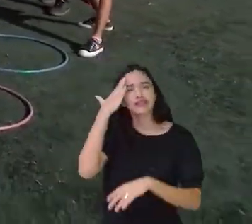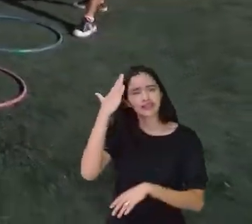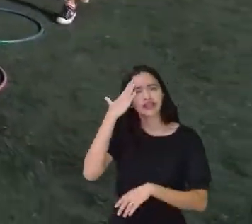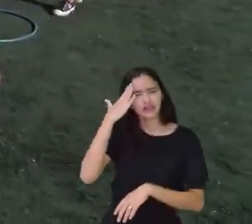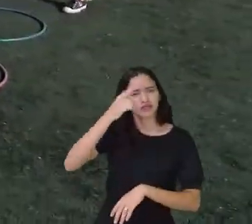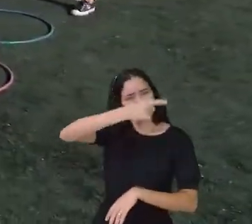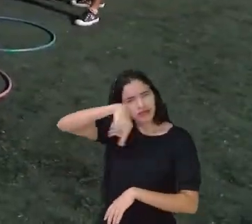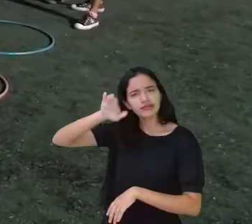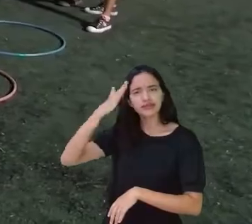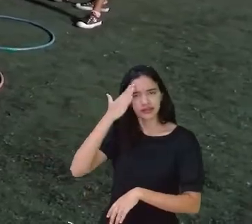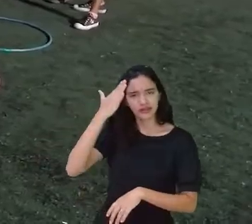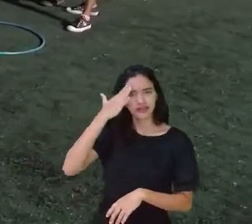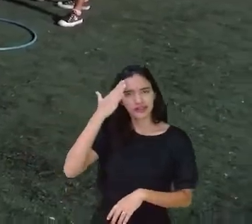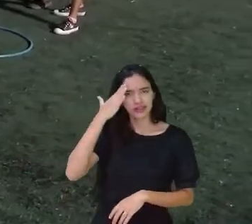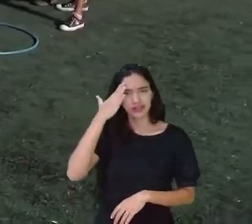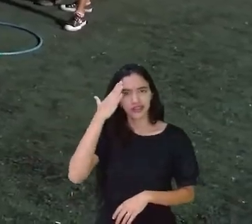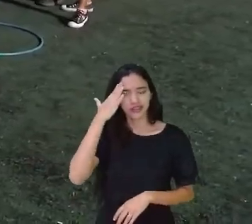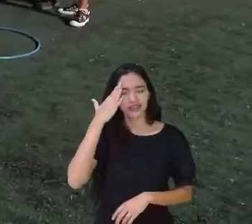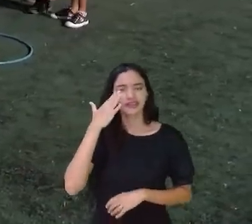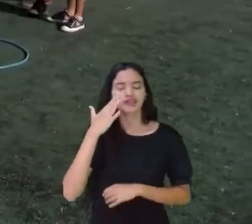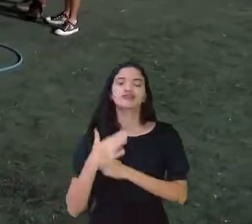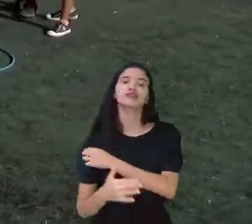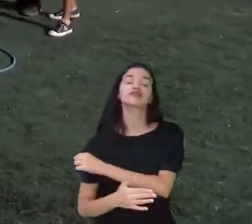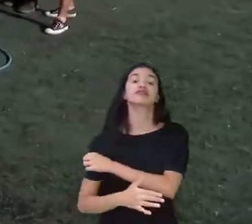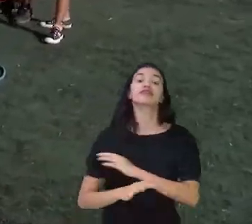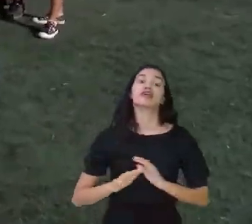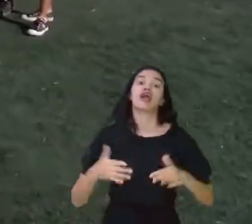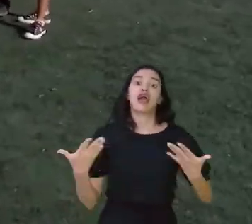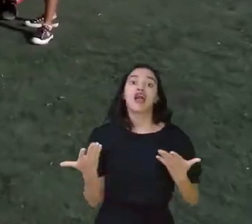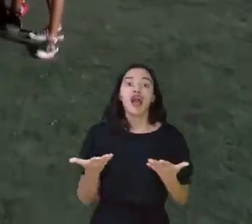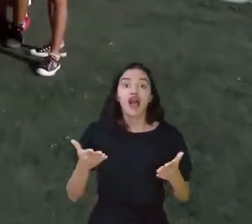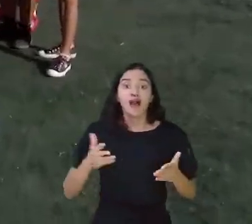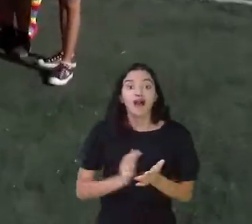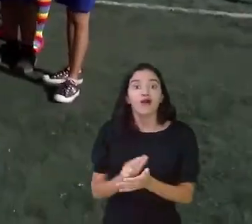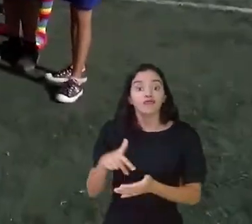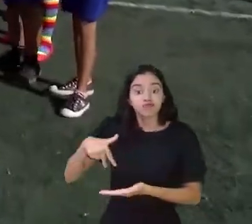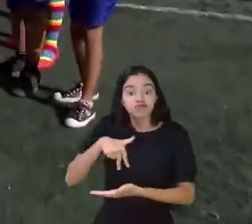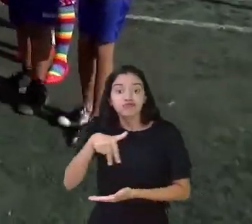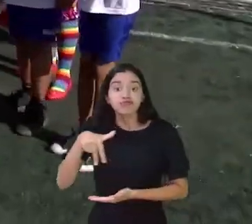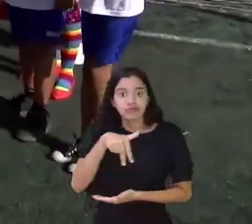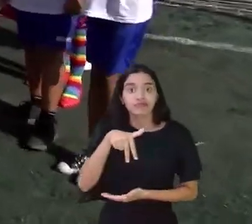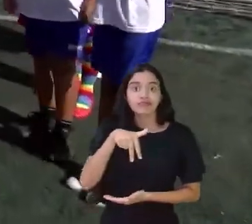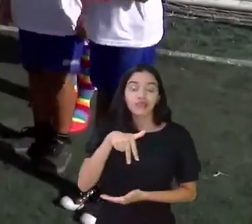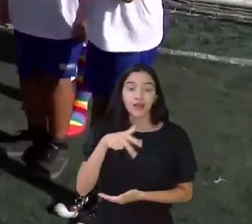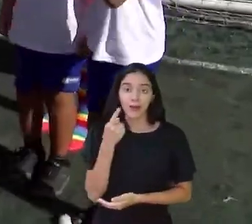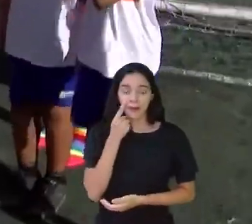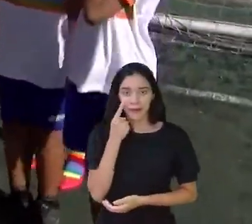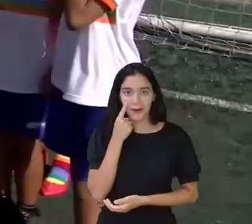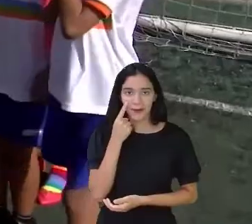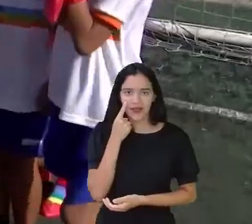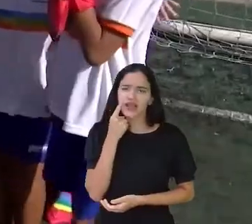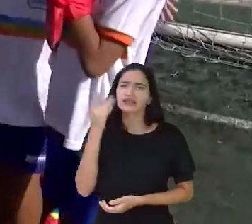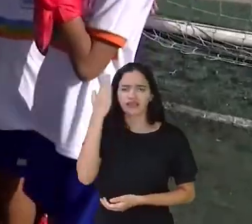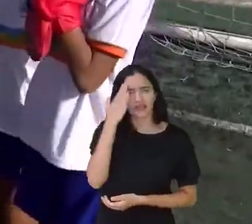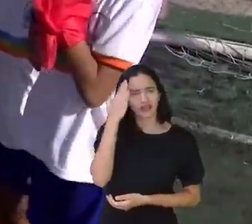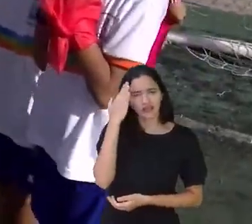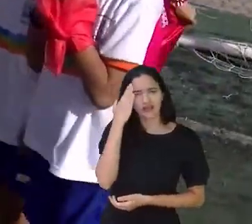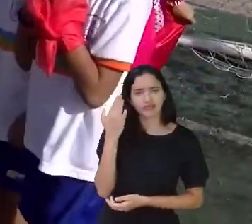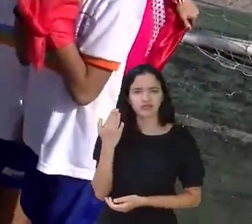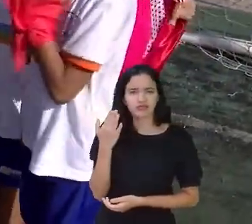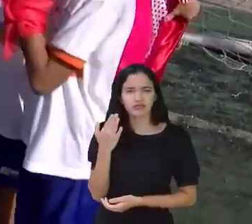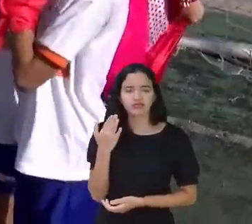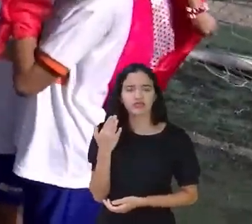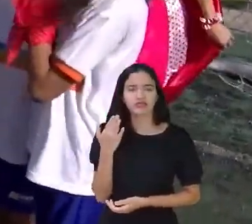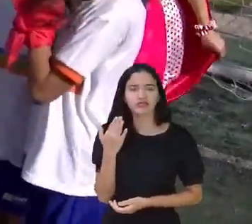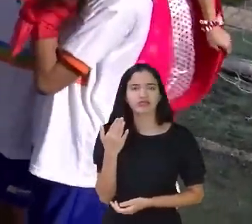foi? Tá em cima do tabuleiro. Dois passos, Marieta. Ó, entenderam?